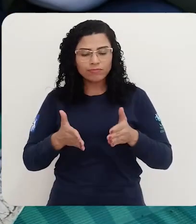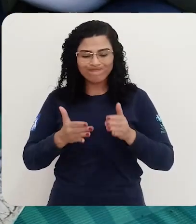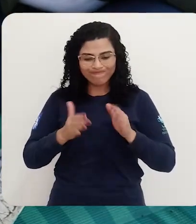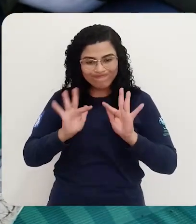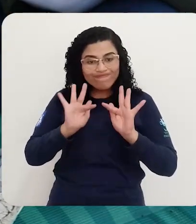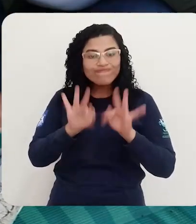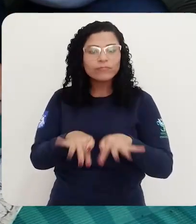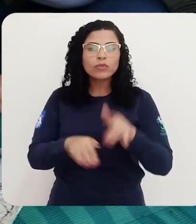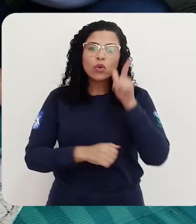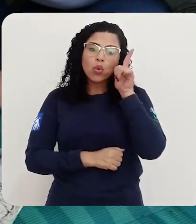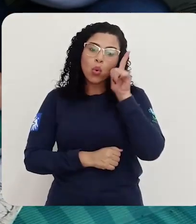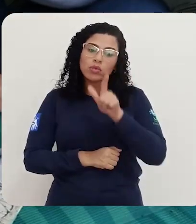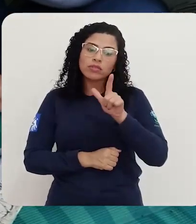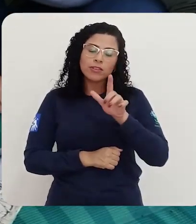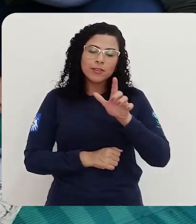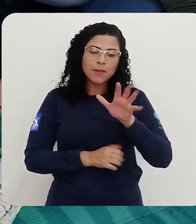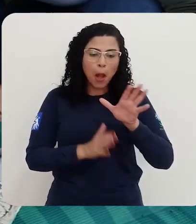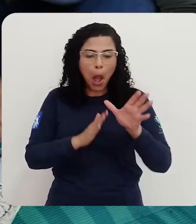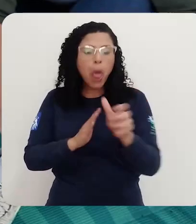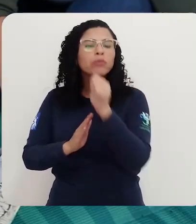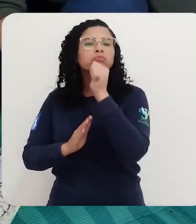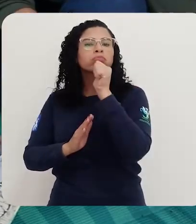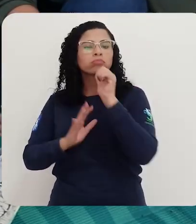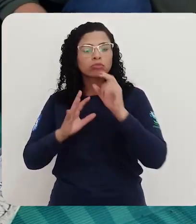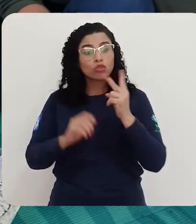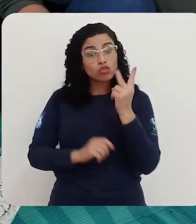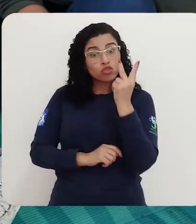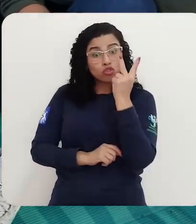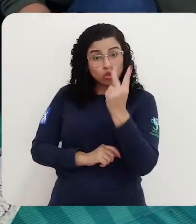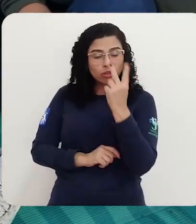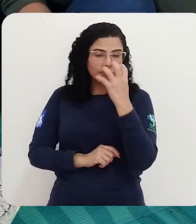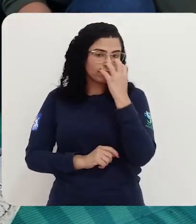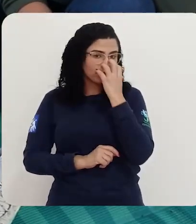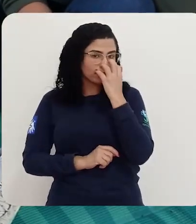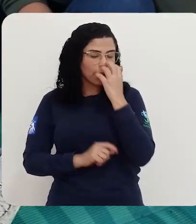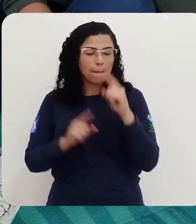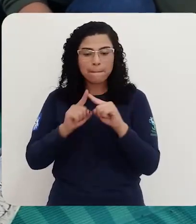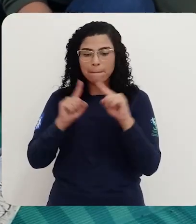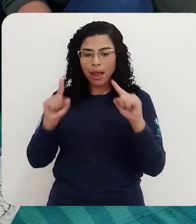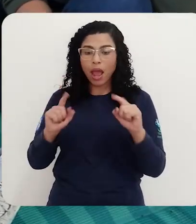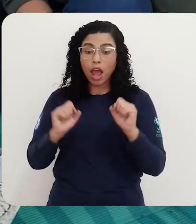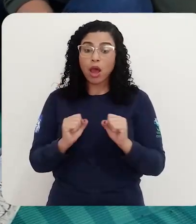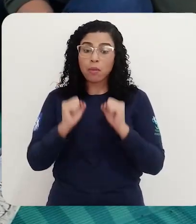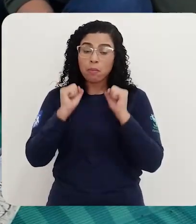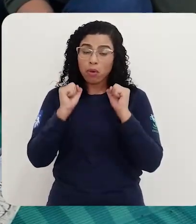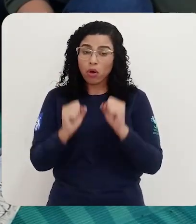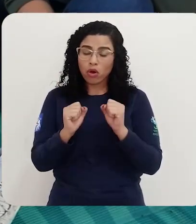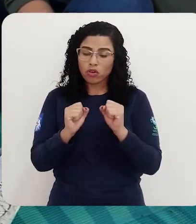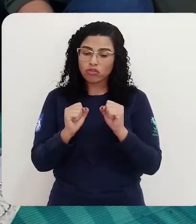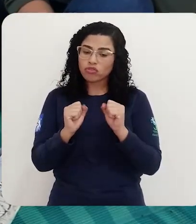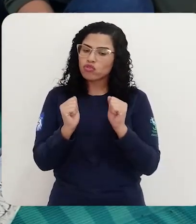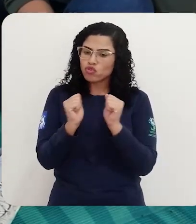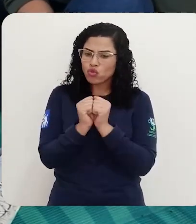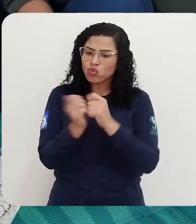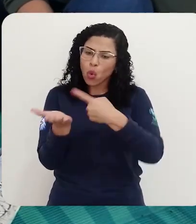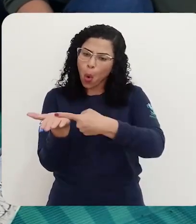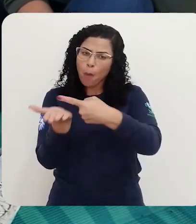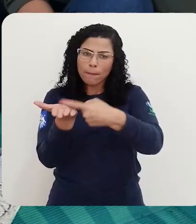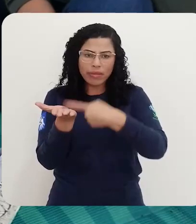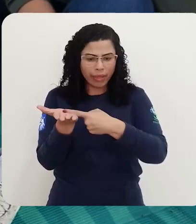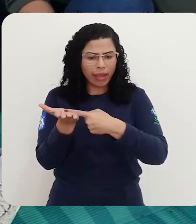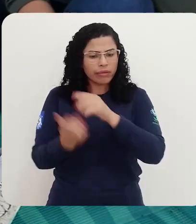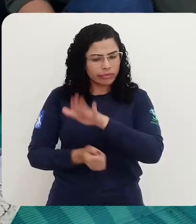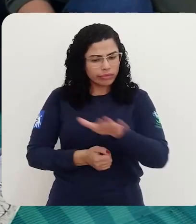O jogo vai finalizar quando eu conseguir capturar aí 2 cachorros, mas você pode estabelecer com seus